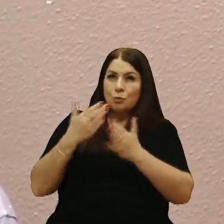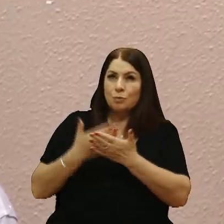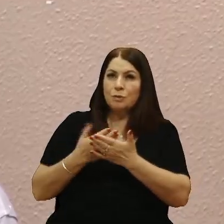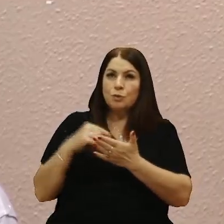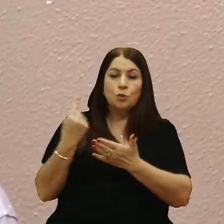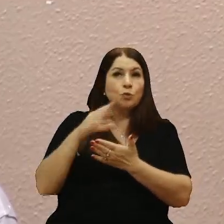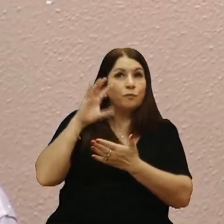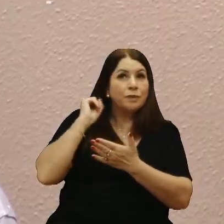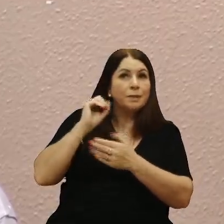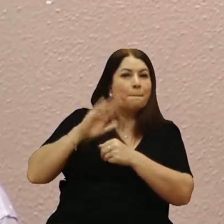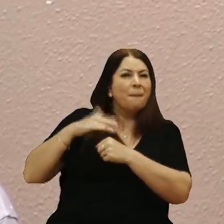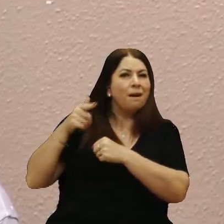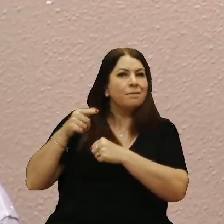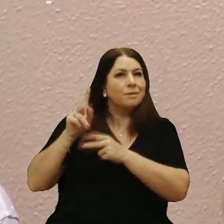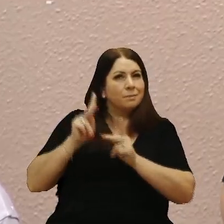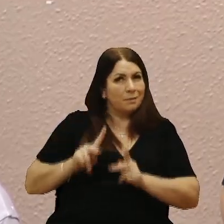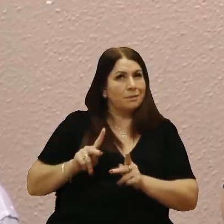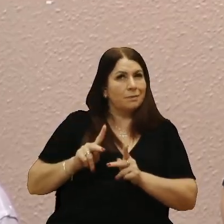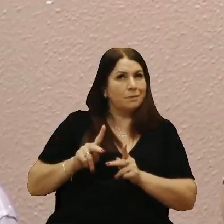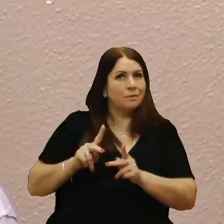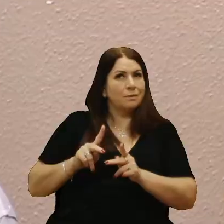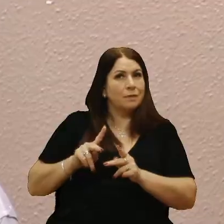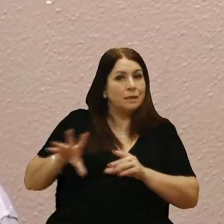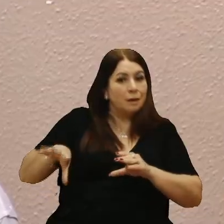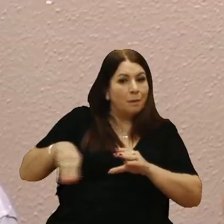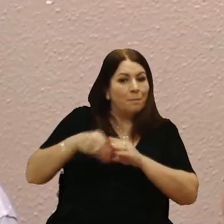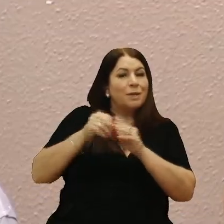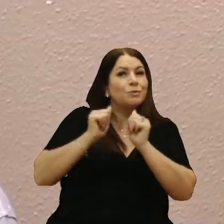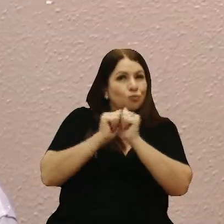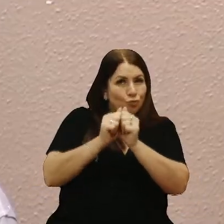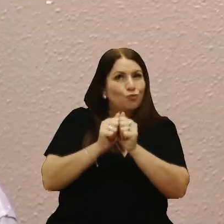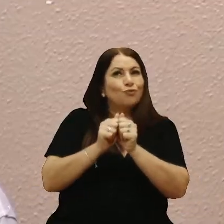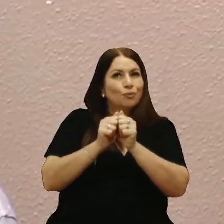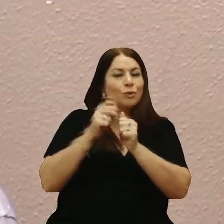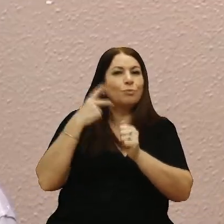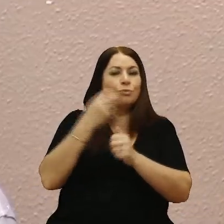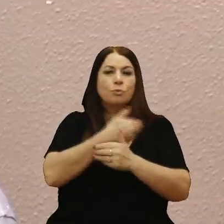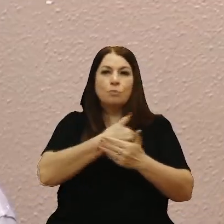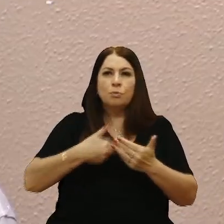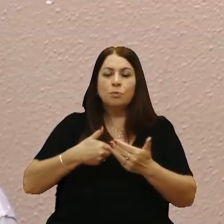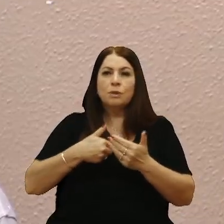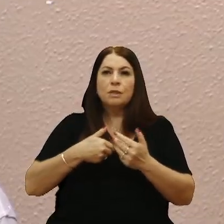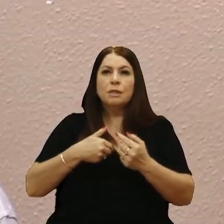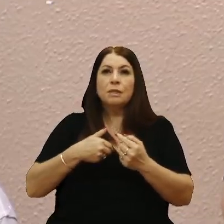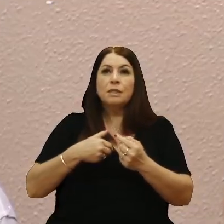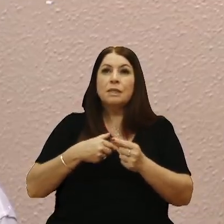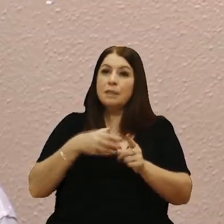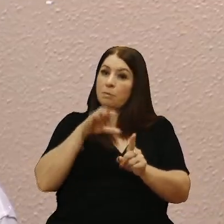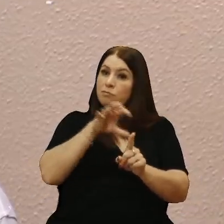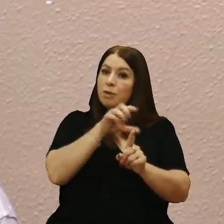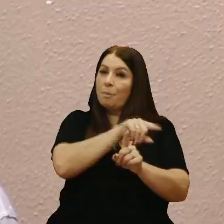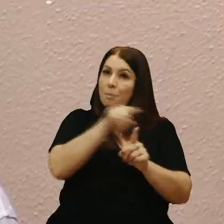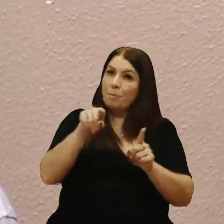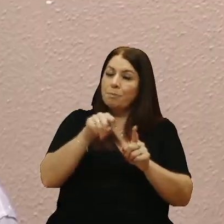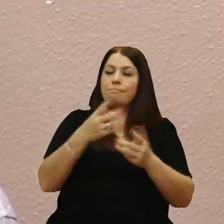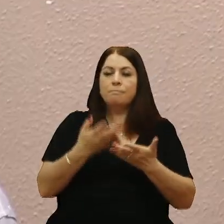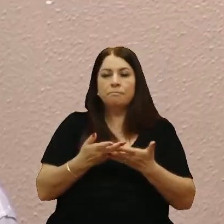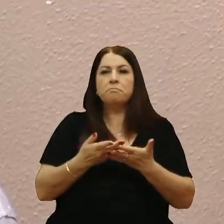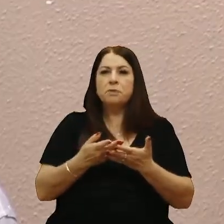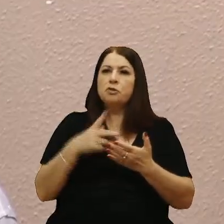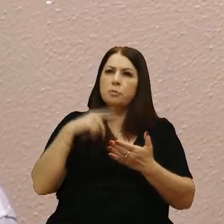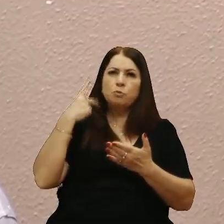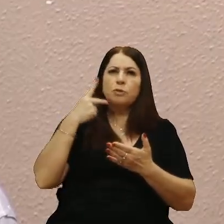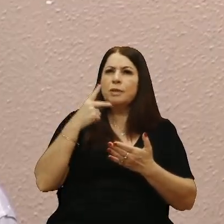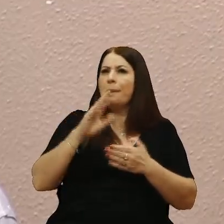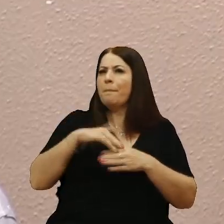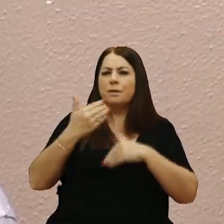nós escutássemos mais as pessoas que são partícipes, de fato, da política pública e atingidos por ela, nós teríamos políticas